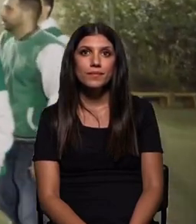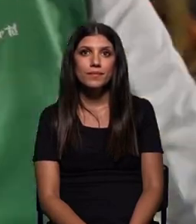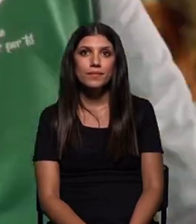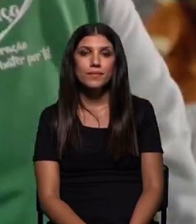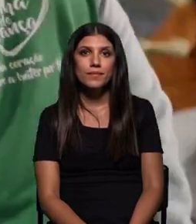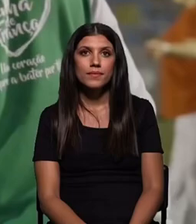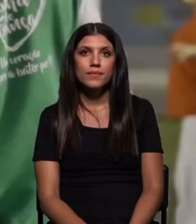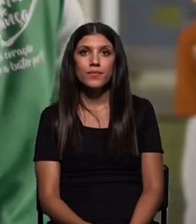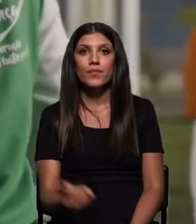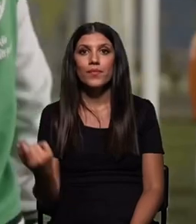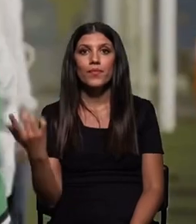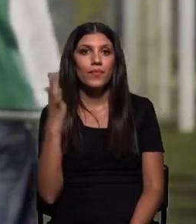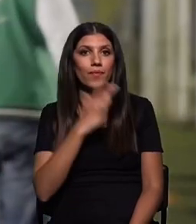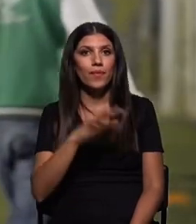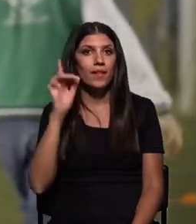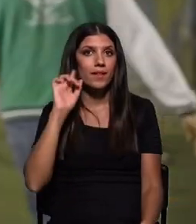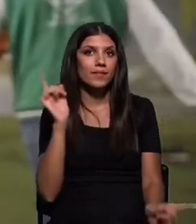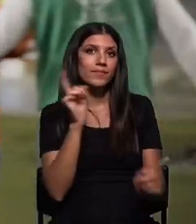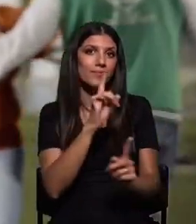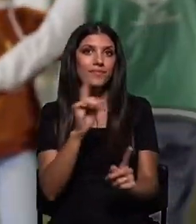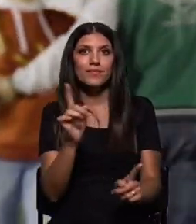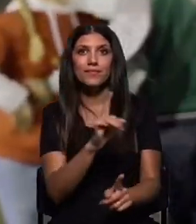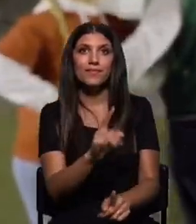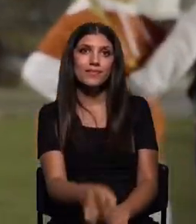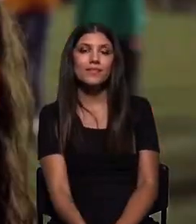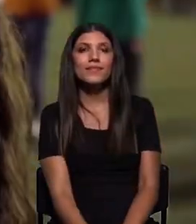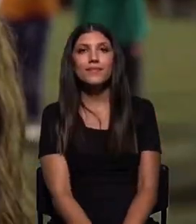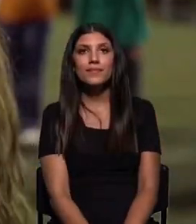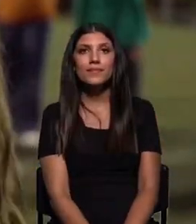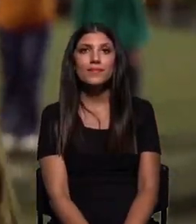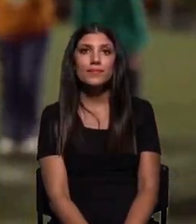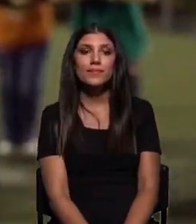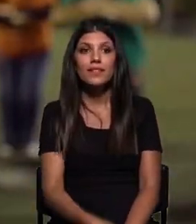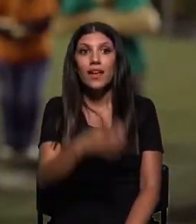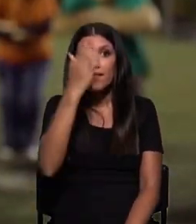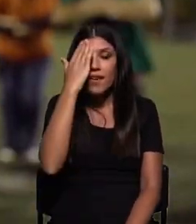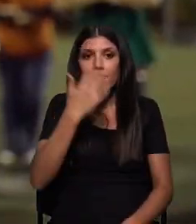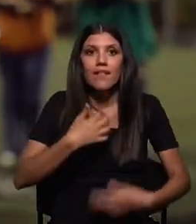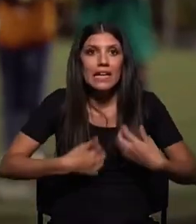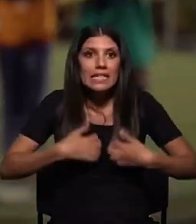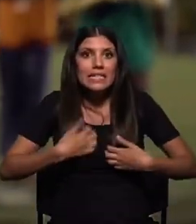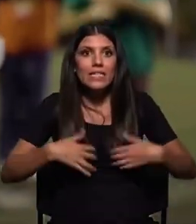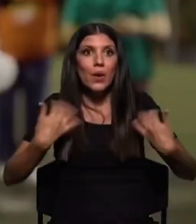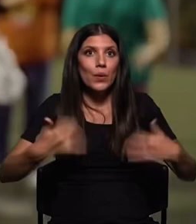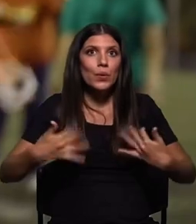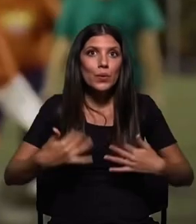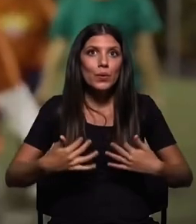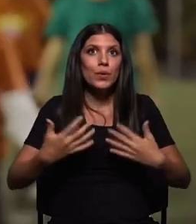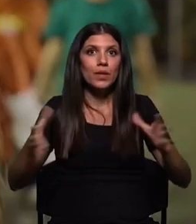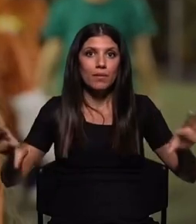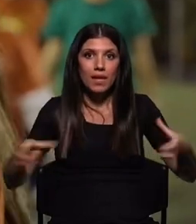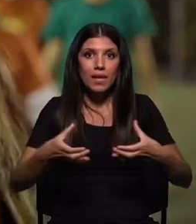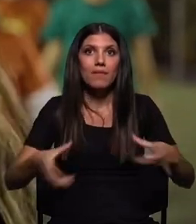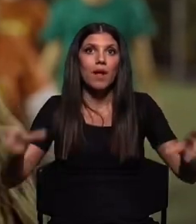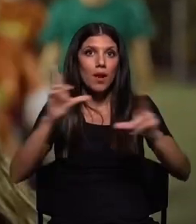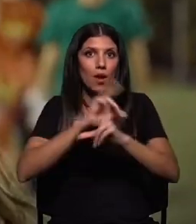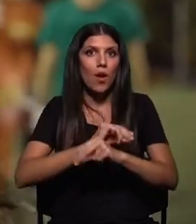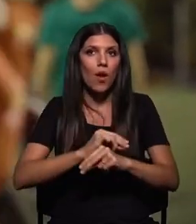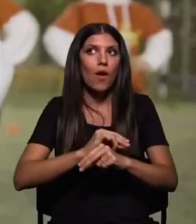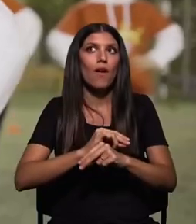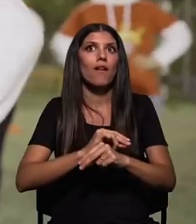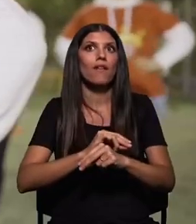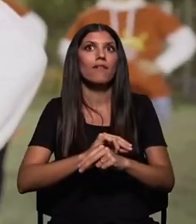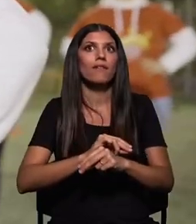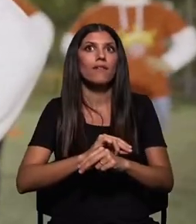de Santo António, oh, Lisboa. As expectativas são muito altas para este ano. Temos uma equipa nova, criativa,